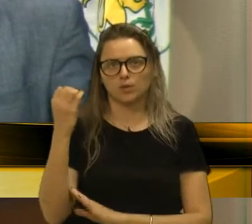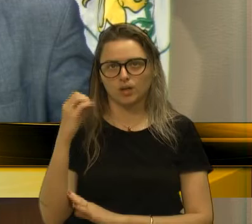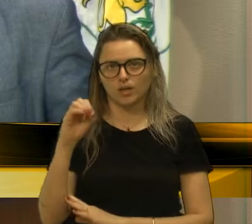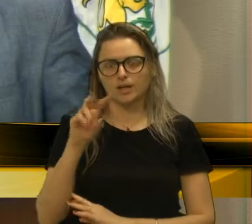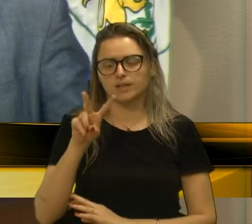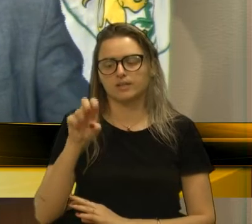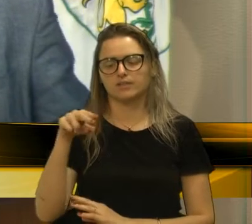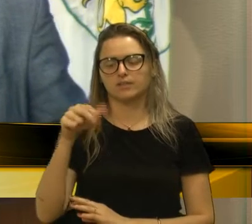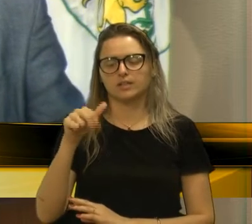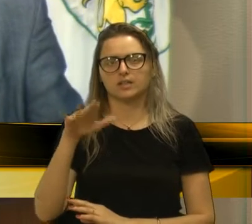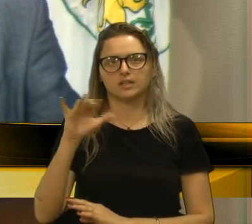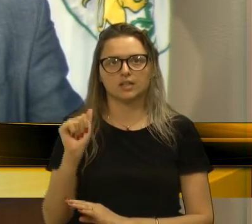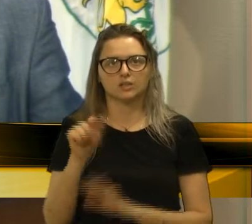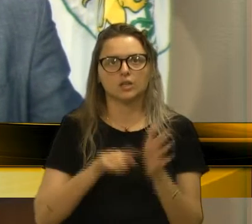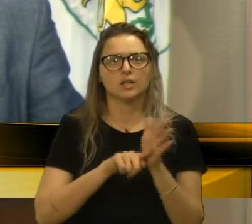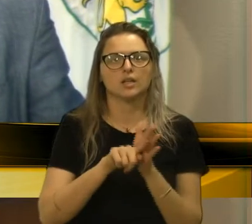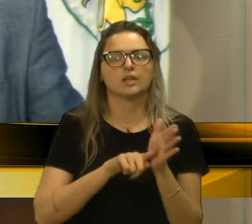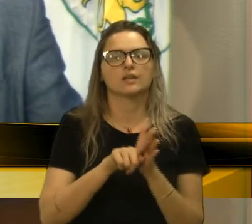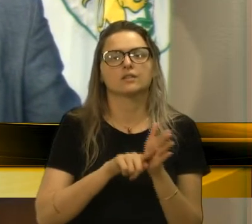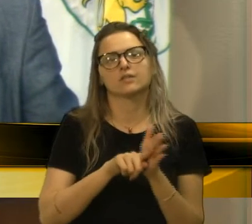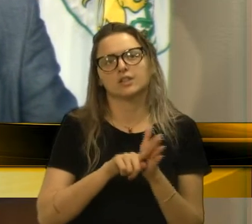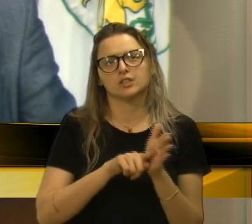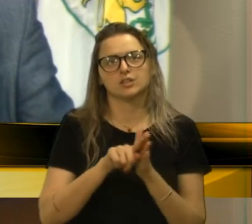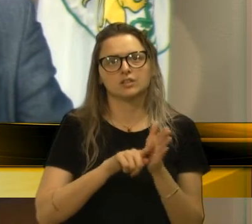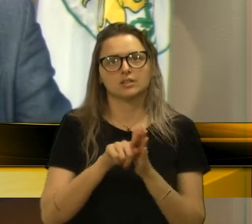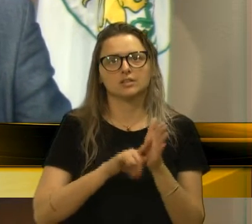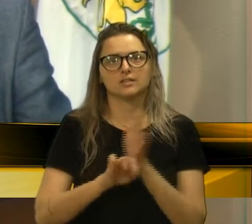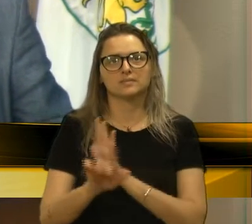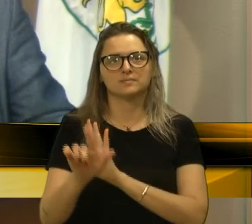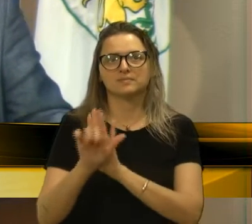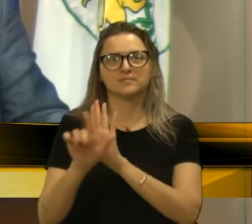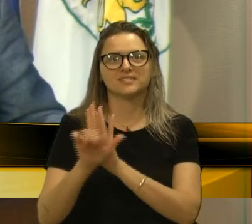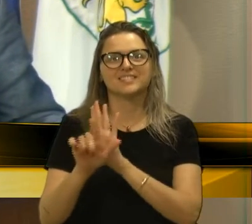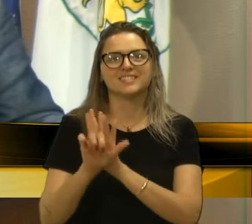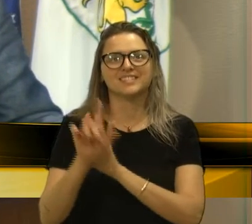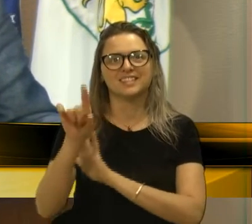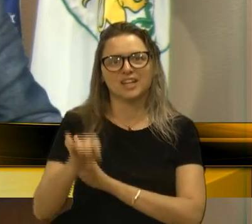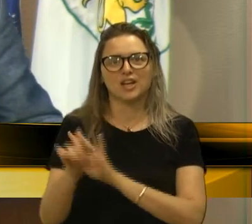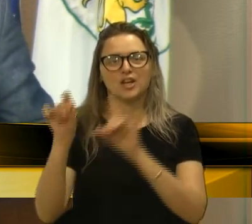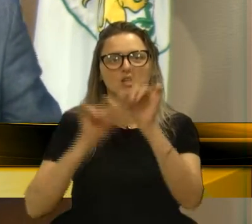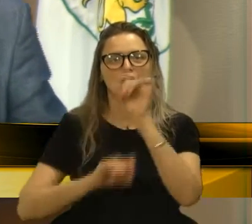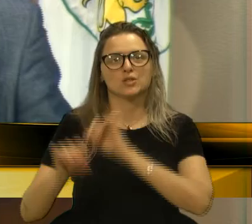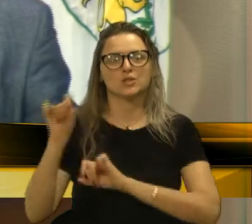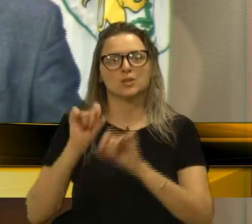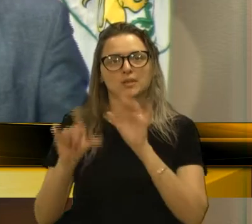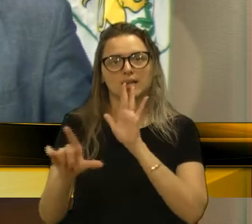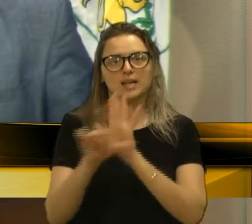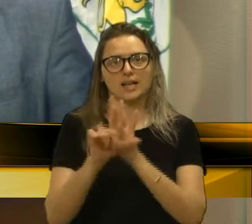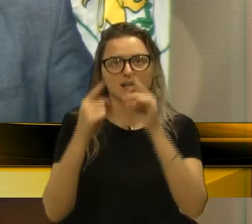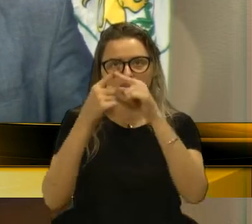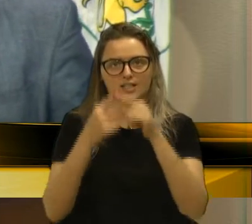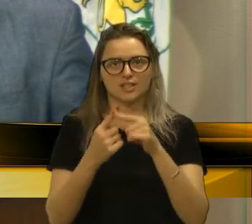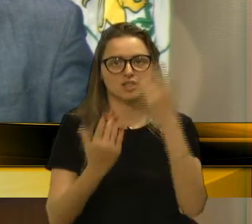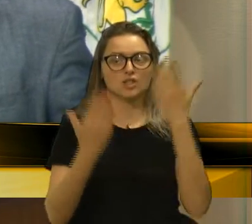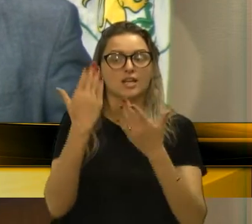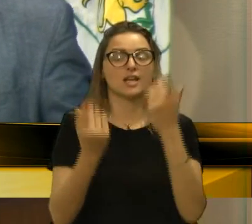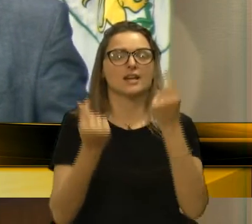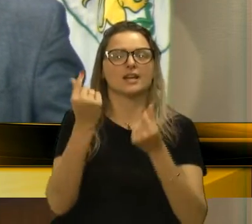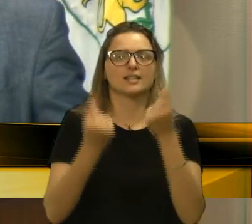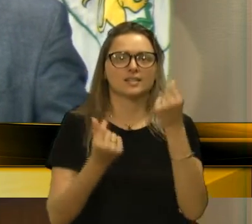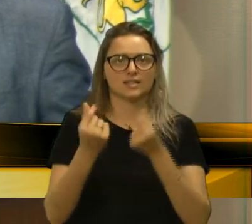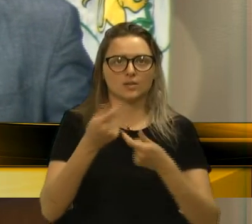está investigando a questão da lei das licitações, vereadora Paula. Lei de licitações,